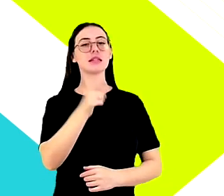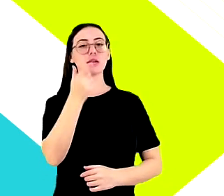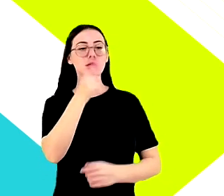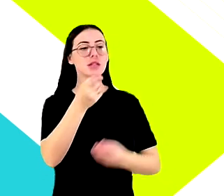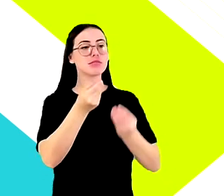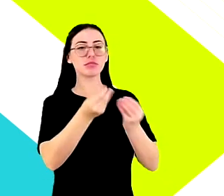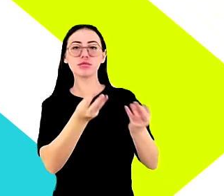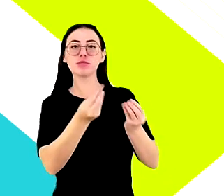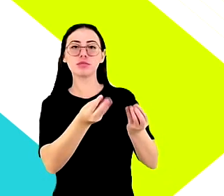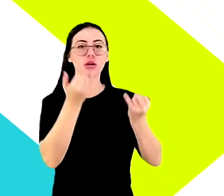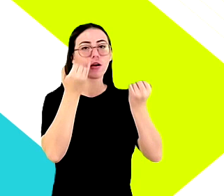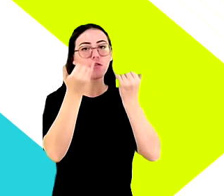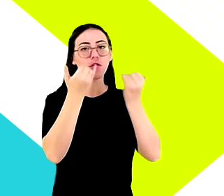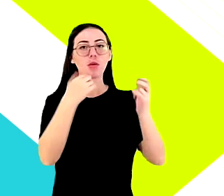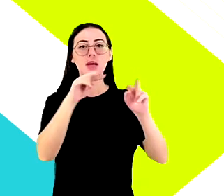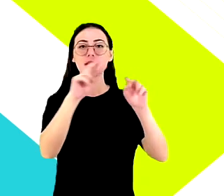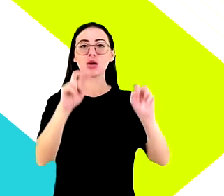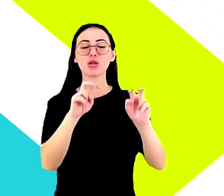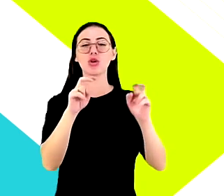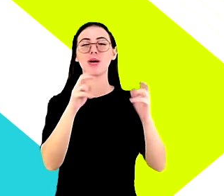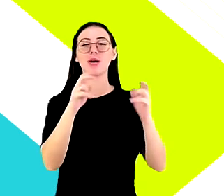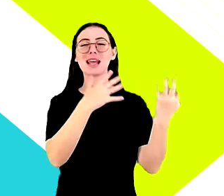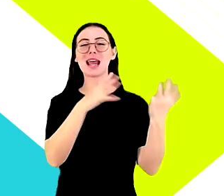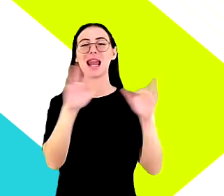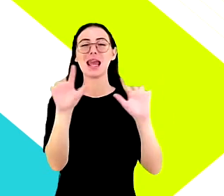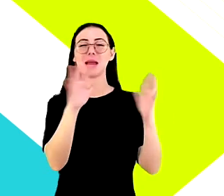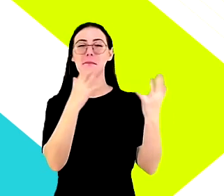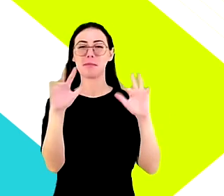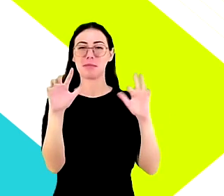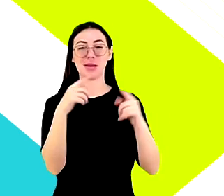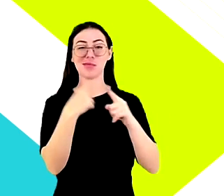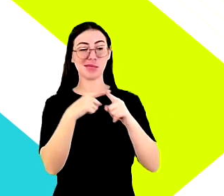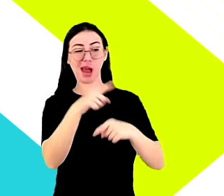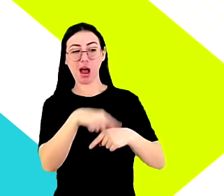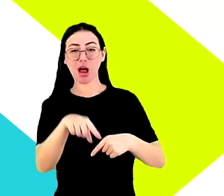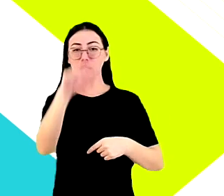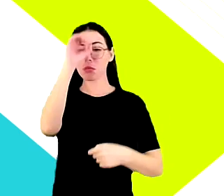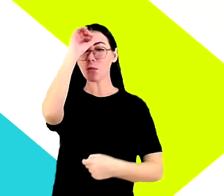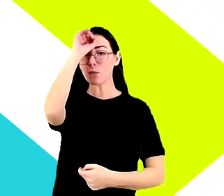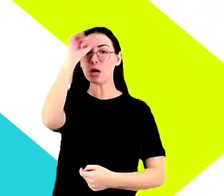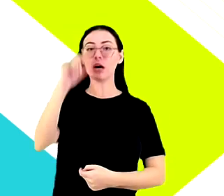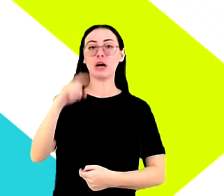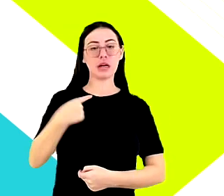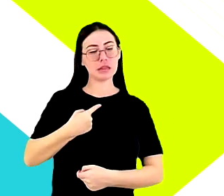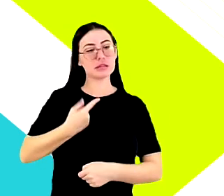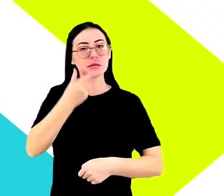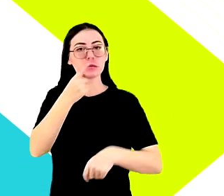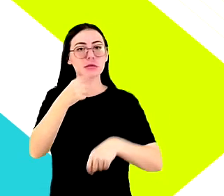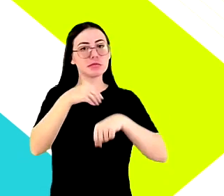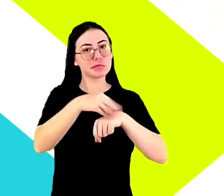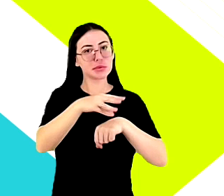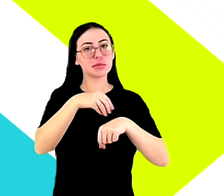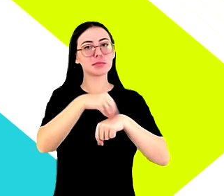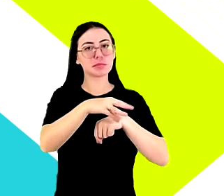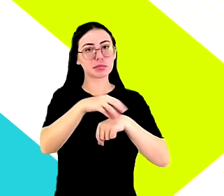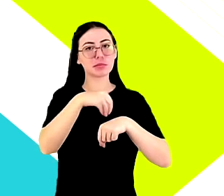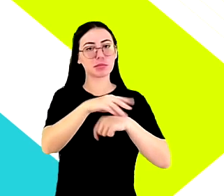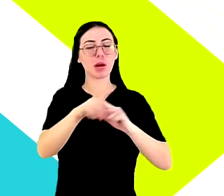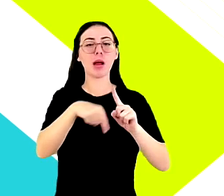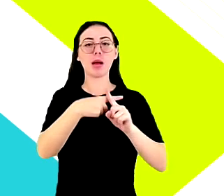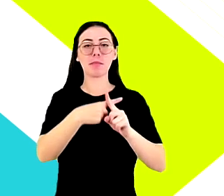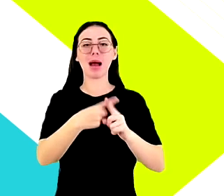clima próximo às fazendas, e ajudar também com essas informações que eles